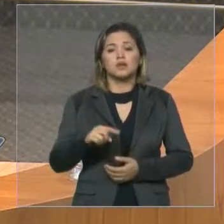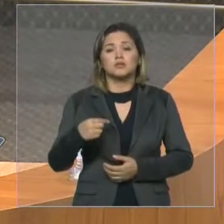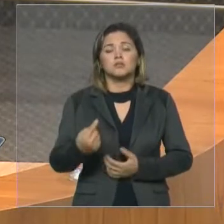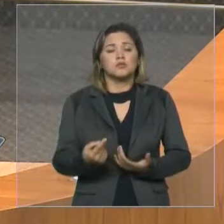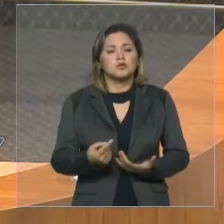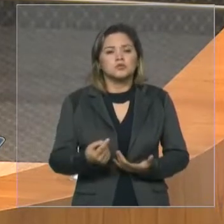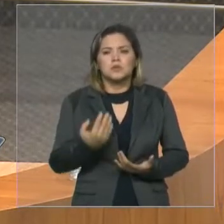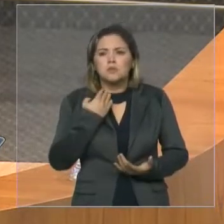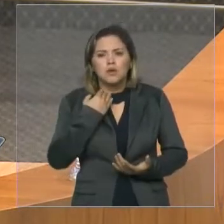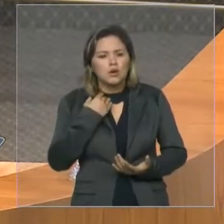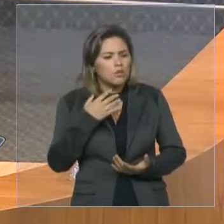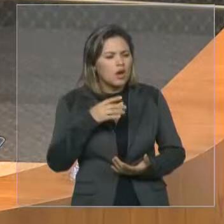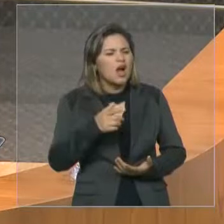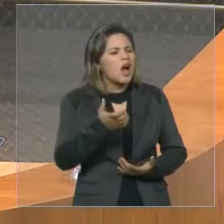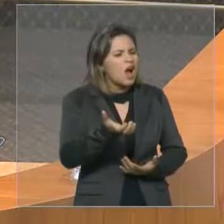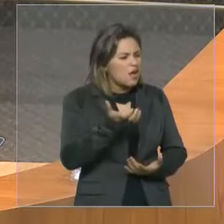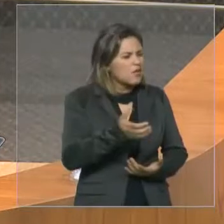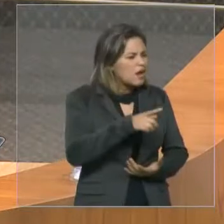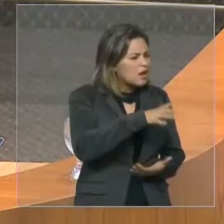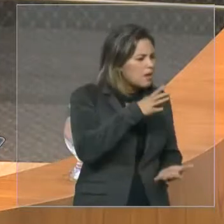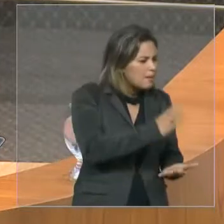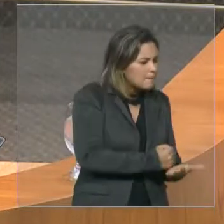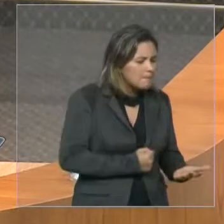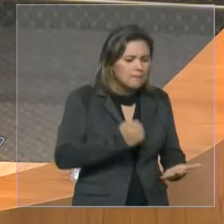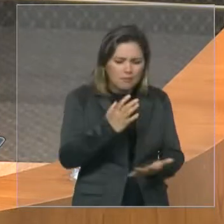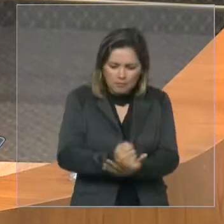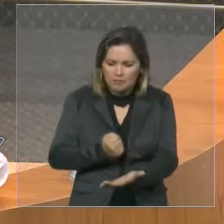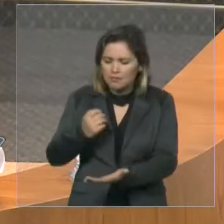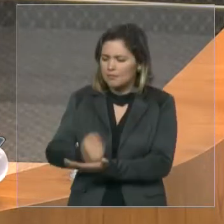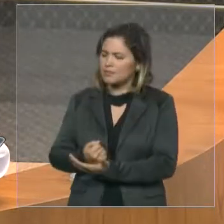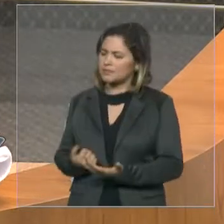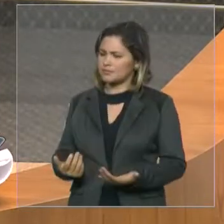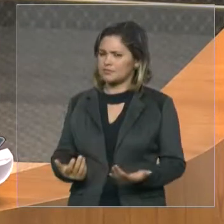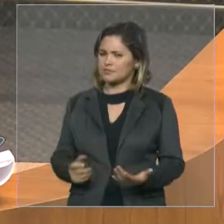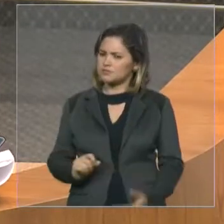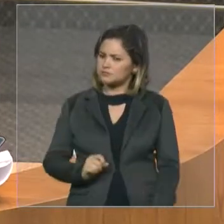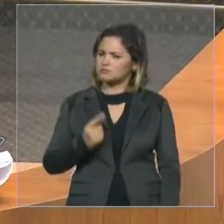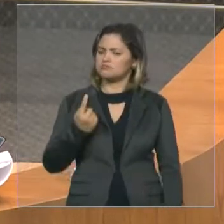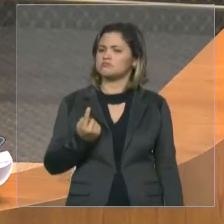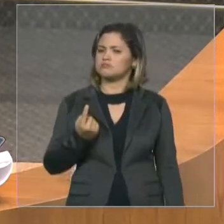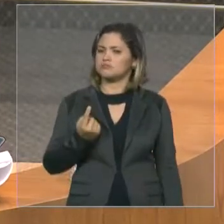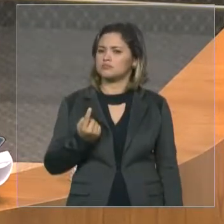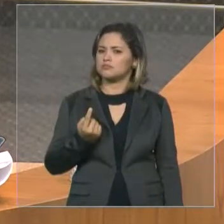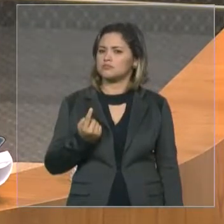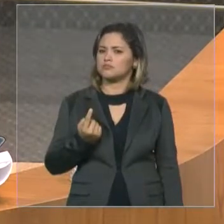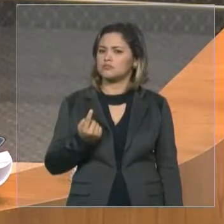dizer? O governo, no artigo 3, não colocou as matrículas dos bens a serem